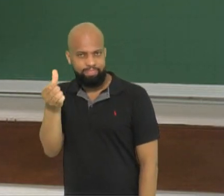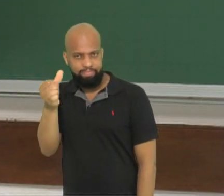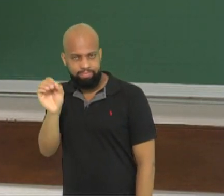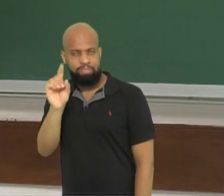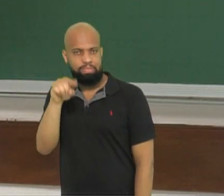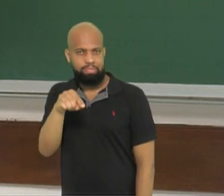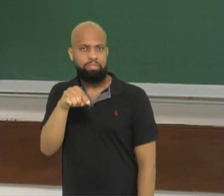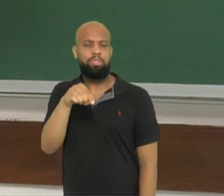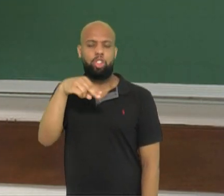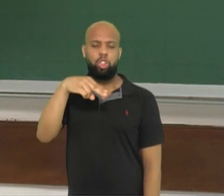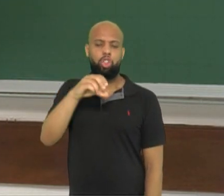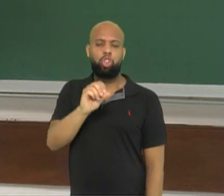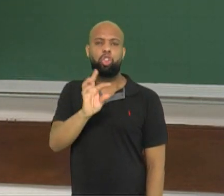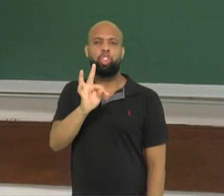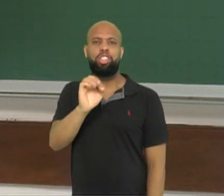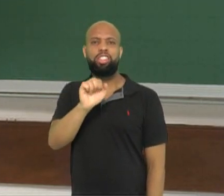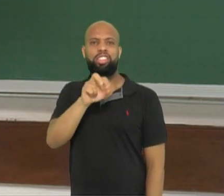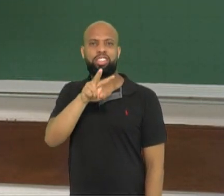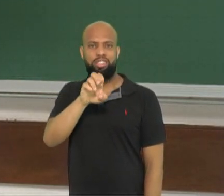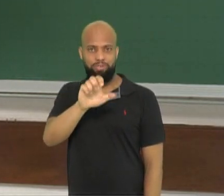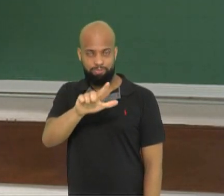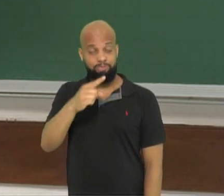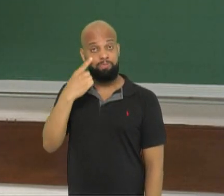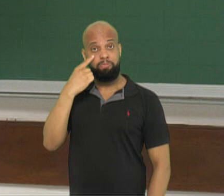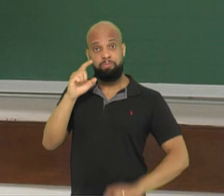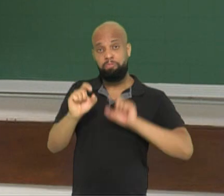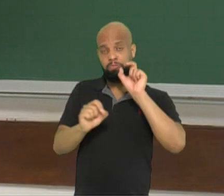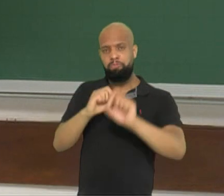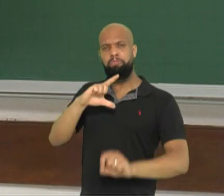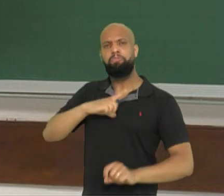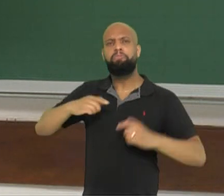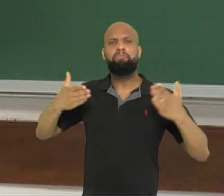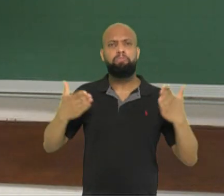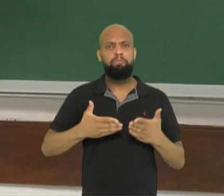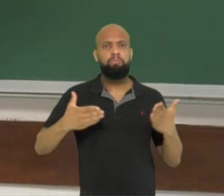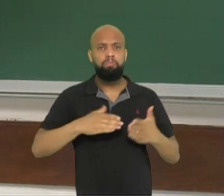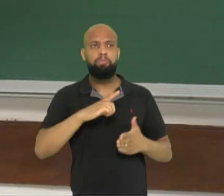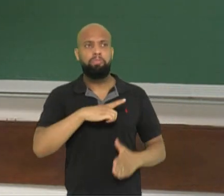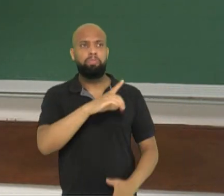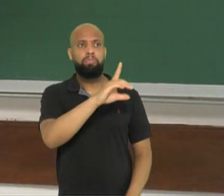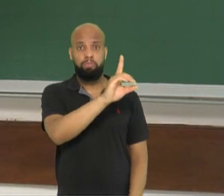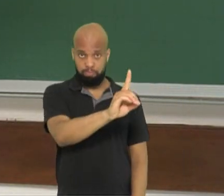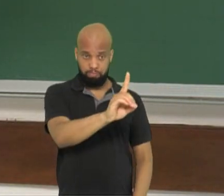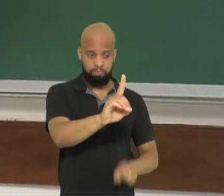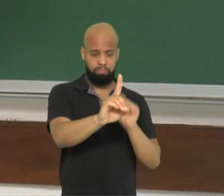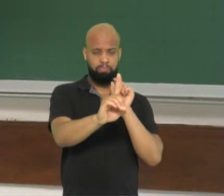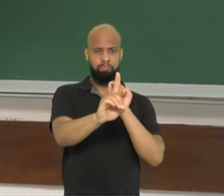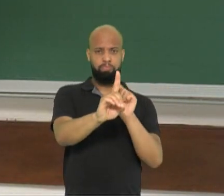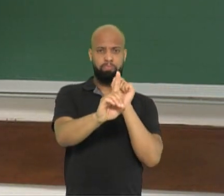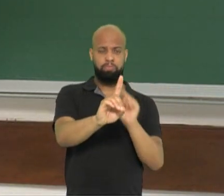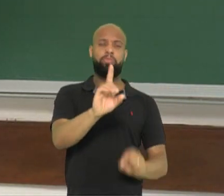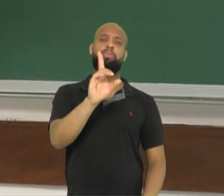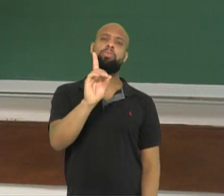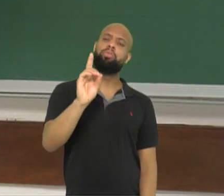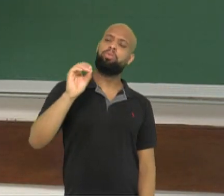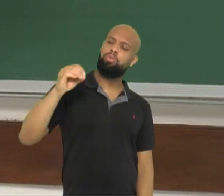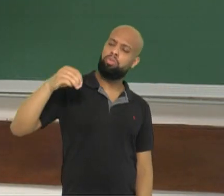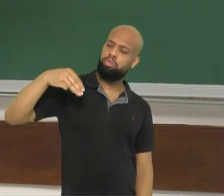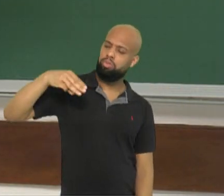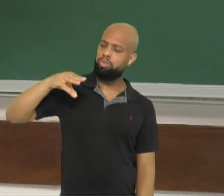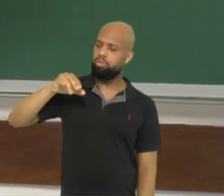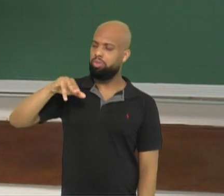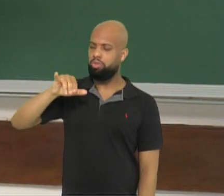Então aqui, o que a gente tem aqui para mostrar para vocês, tá? O domínio e a imagem da função. Vamos lembrar dessas